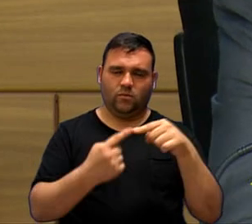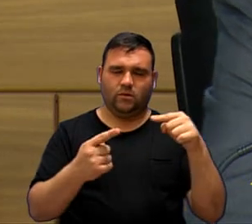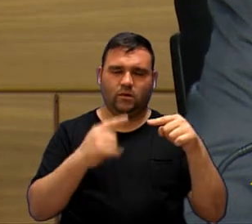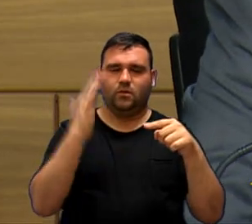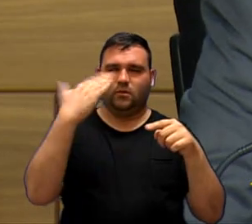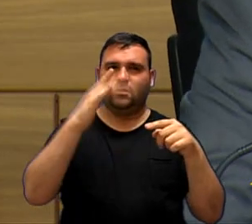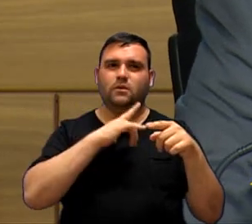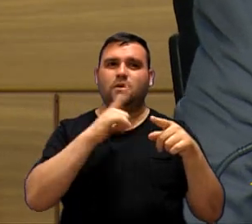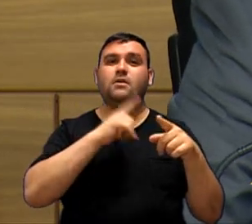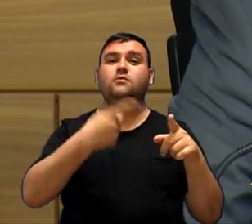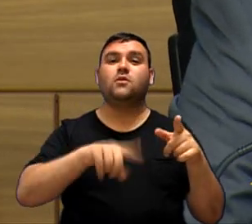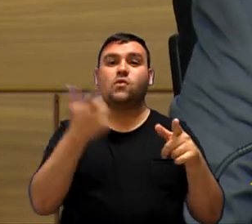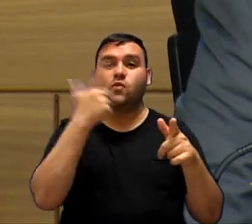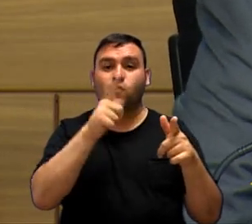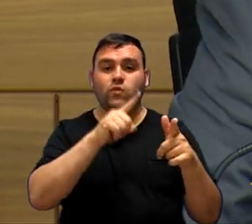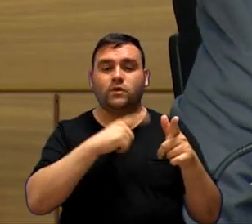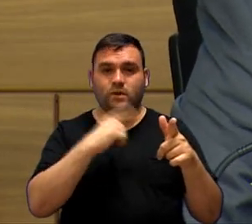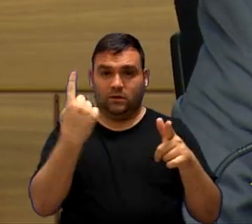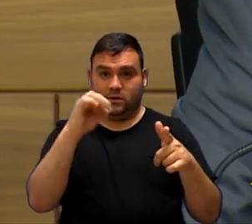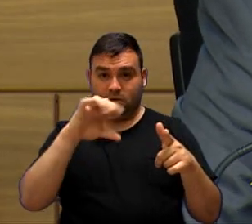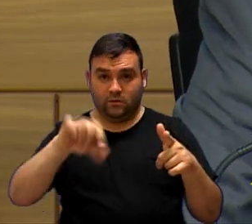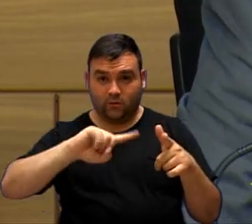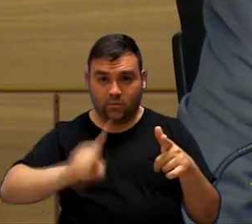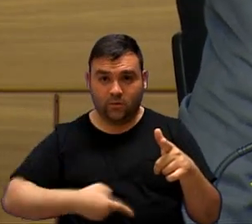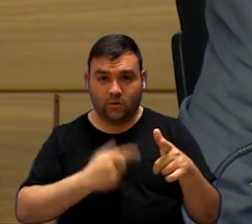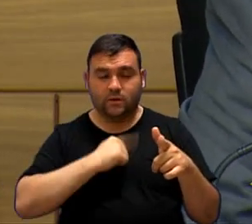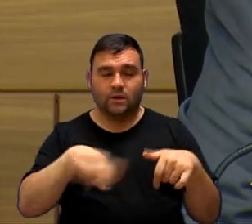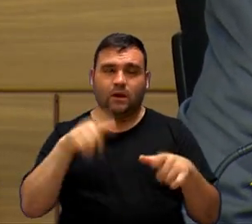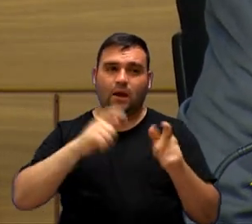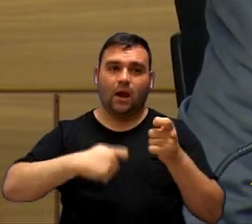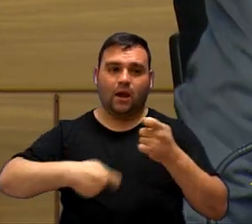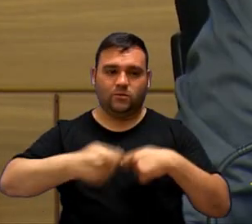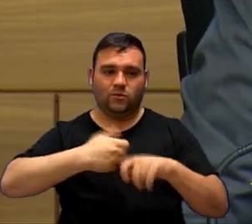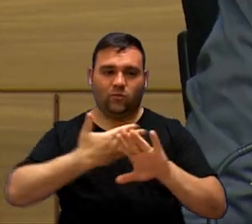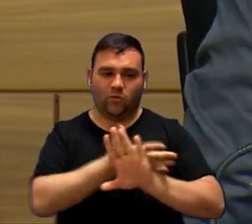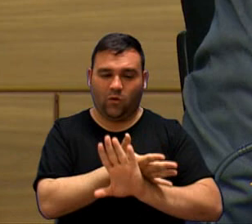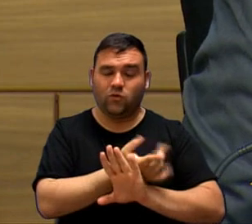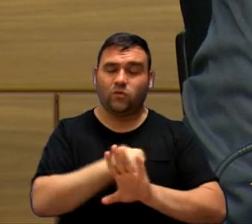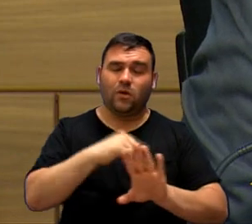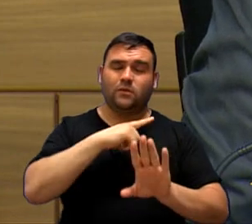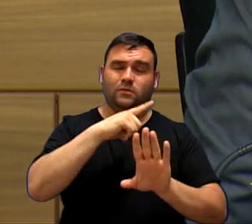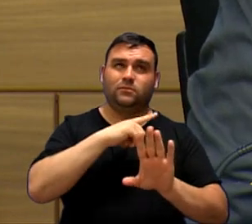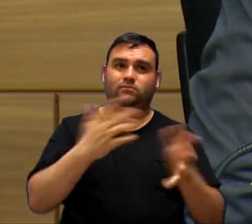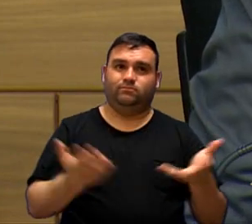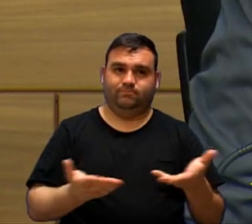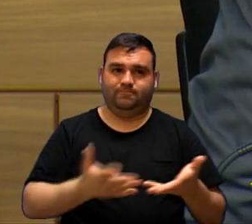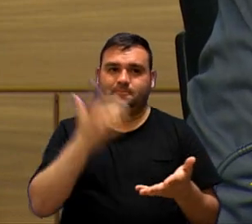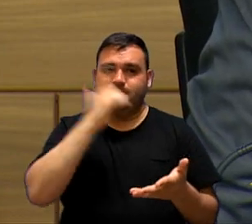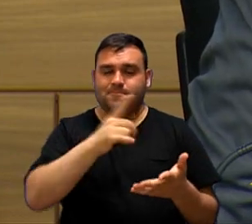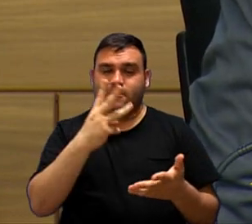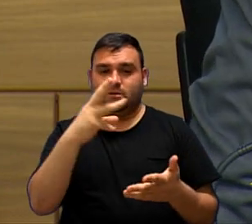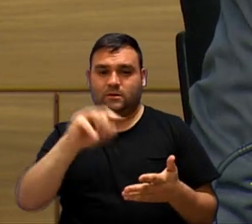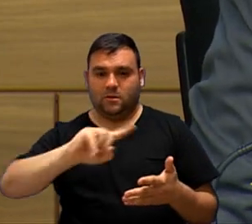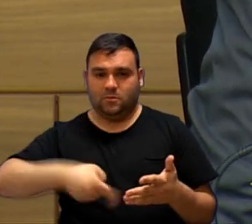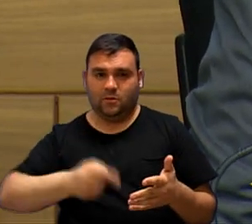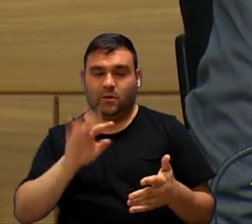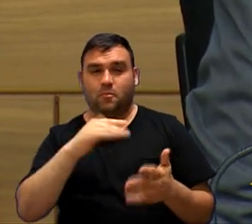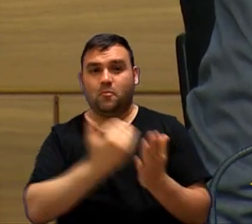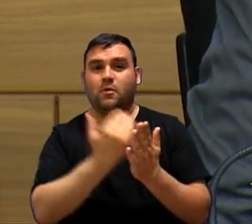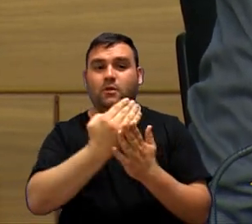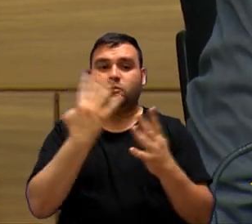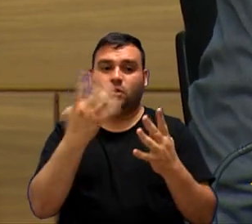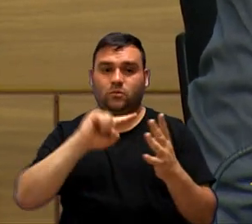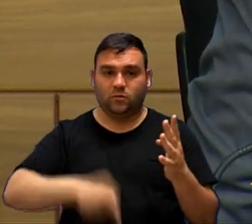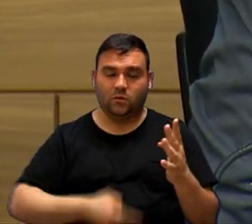Entendeu? O que a gente conseguiu abrir dos 109 milhões, que é da administração indireta, a gente abriu aqui. Que é esses 30 milhões, mais esses